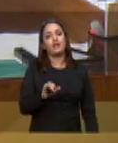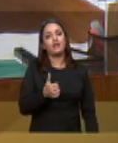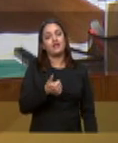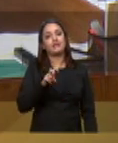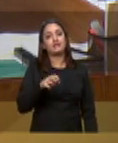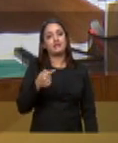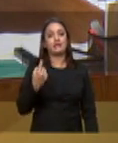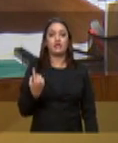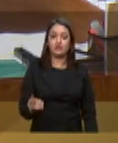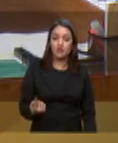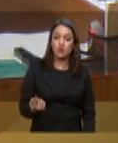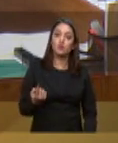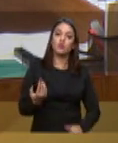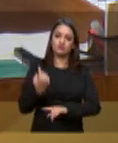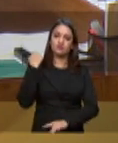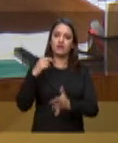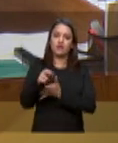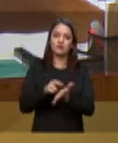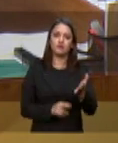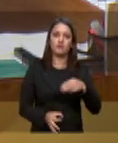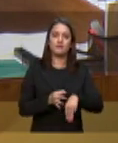relatoria do eminente ministro Nery da Silveira.